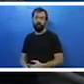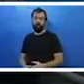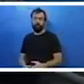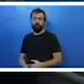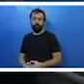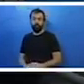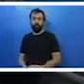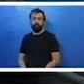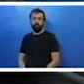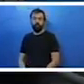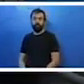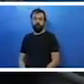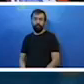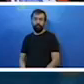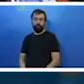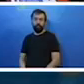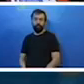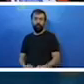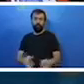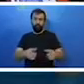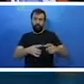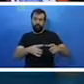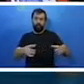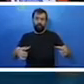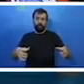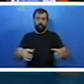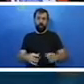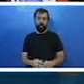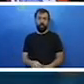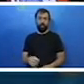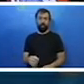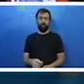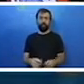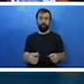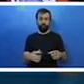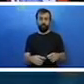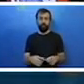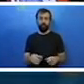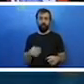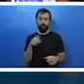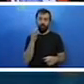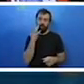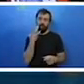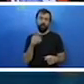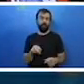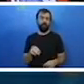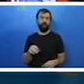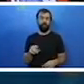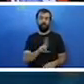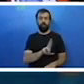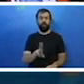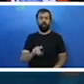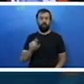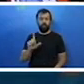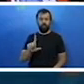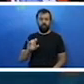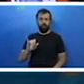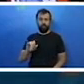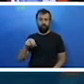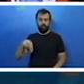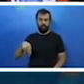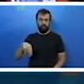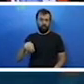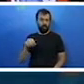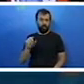que está acontecendo nas vilas. Esse é o lingote, pessoal. A barra que era produzida com o pó do ouro,